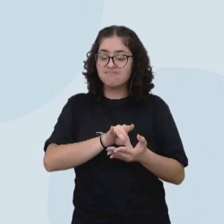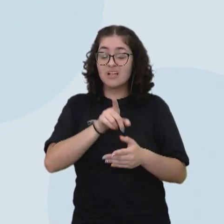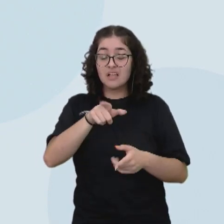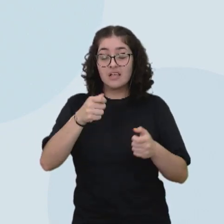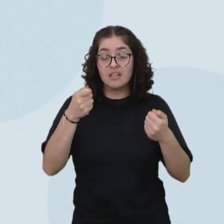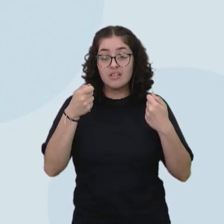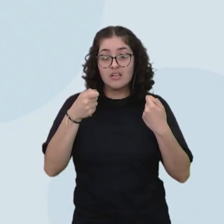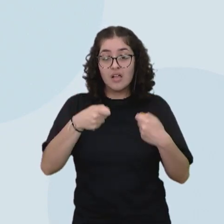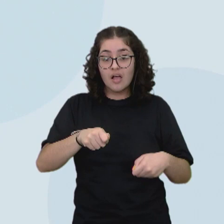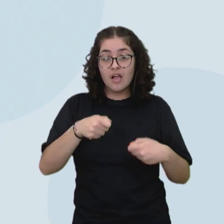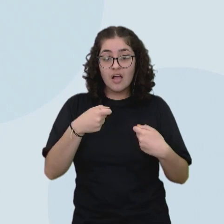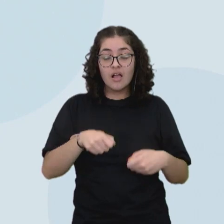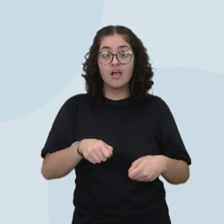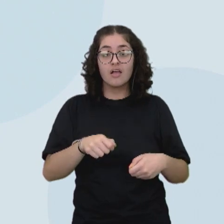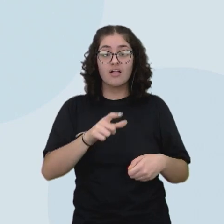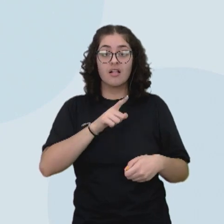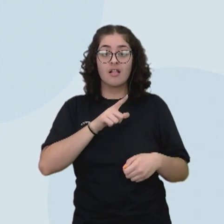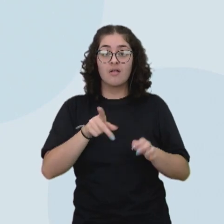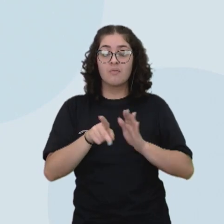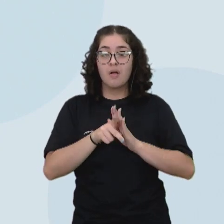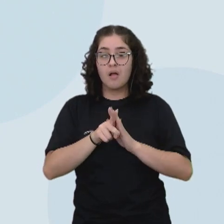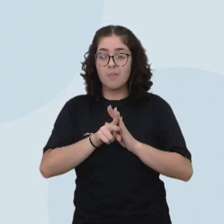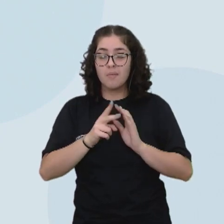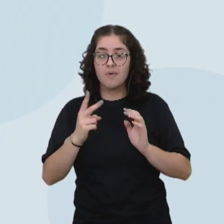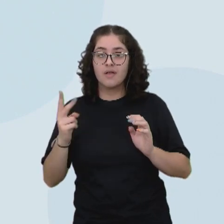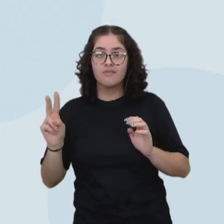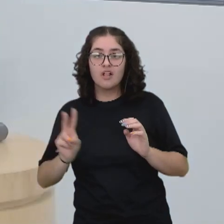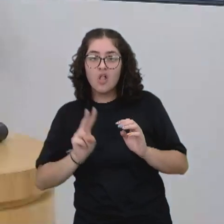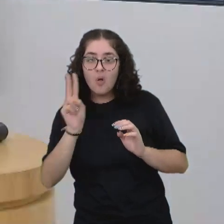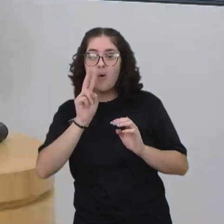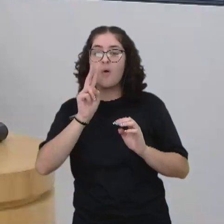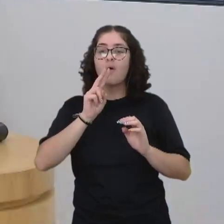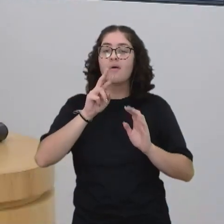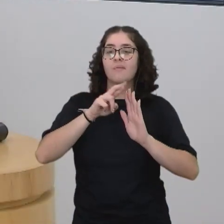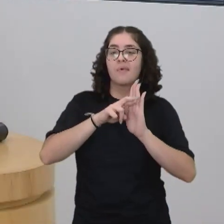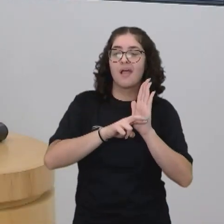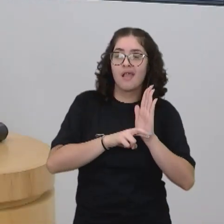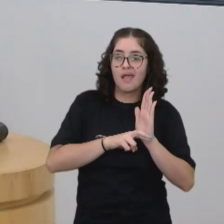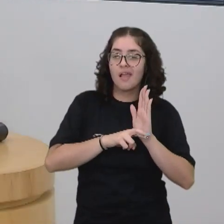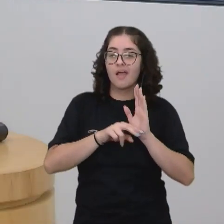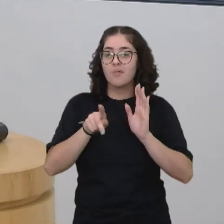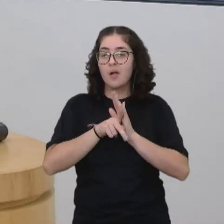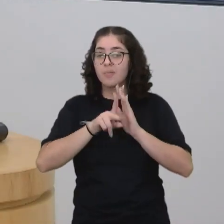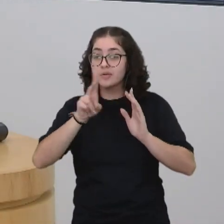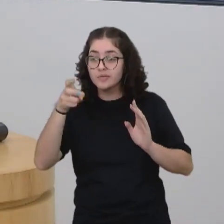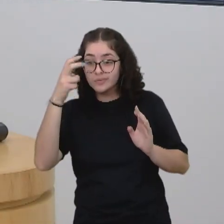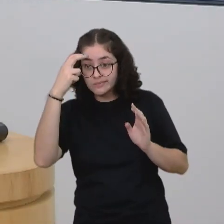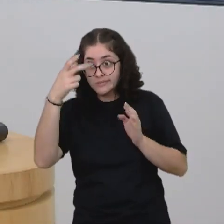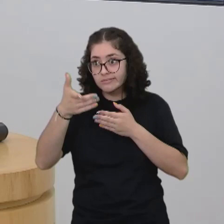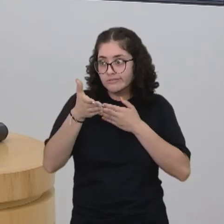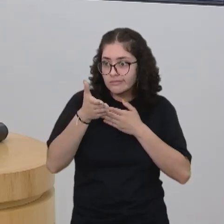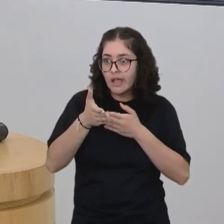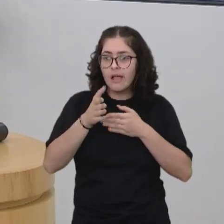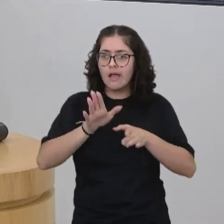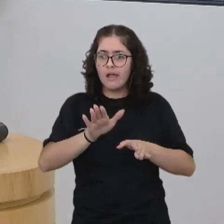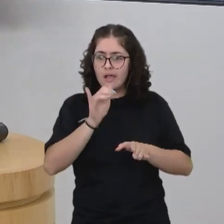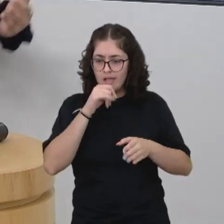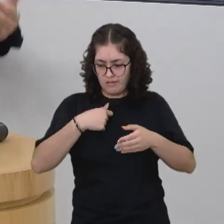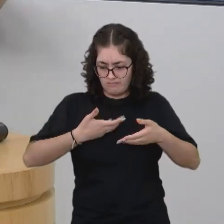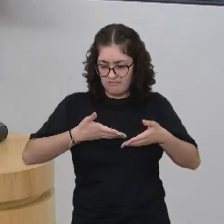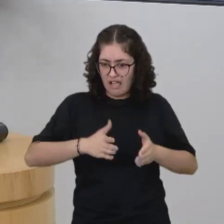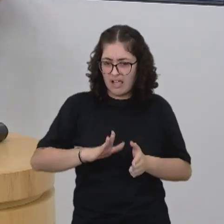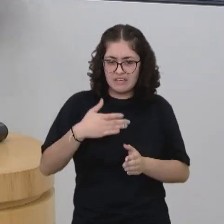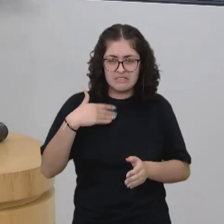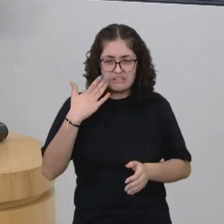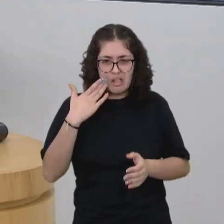ser apresentado a valores, regras, normas, culturas completamente diferentes. E a gente não nasce ético e